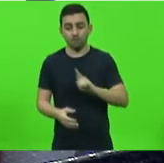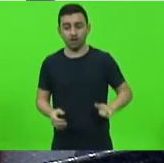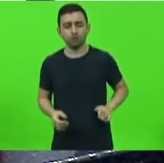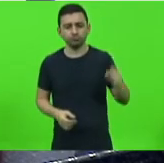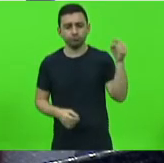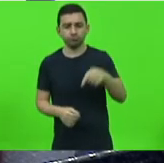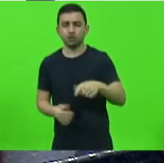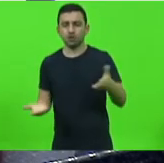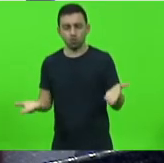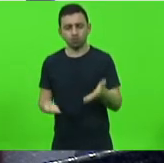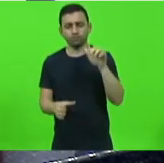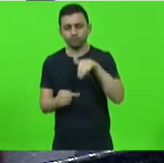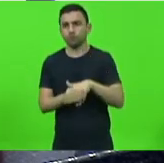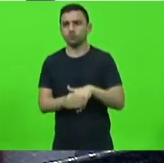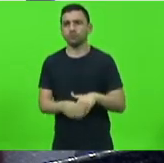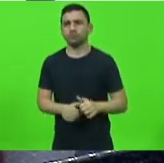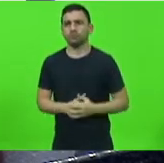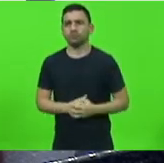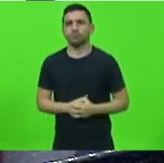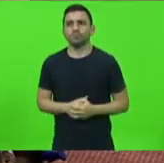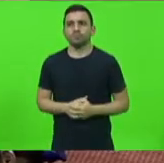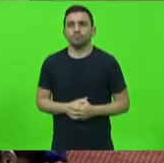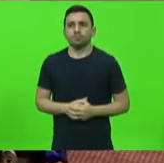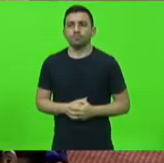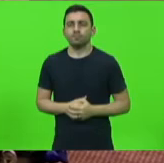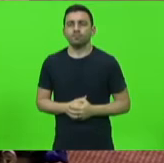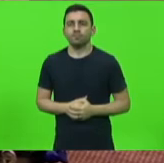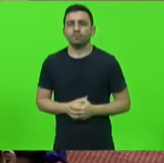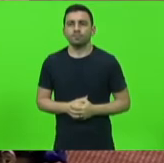hoje nós vamos fazer essa votação.